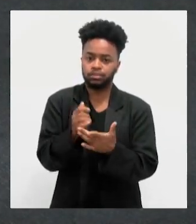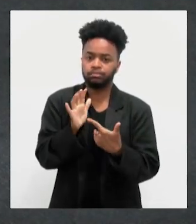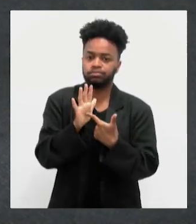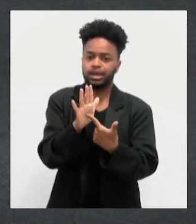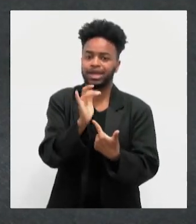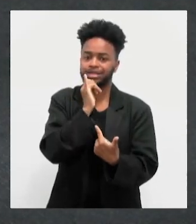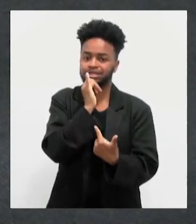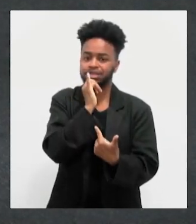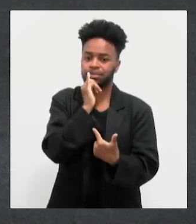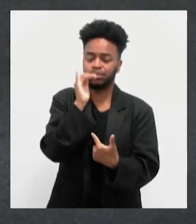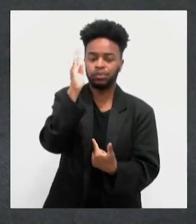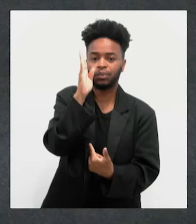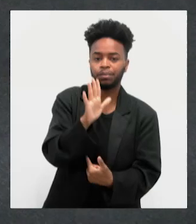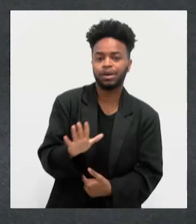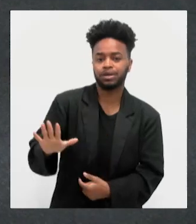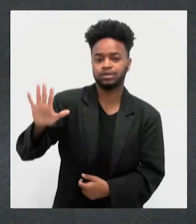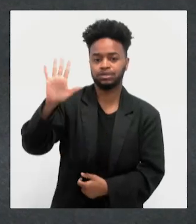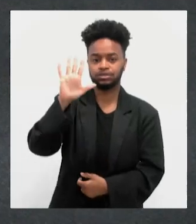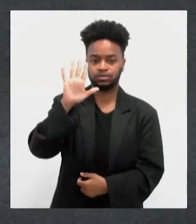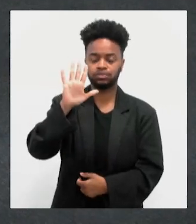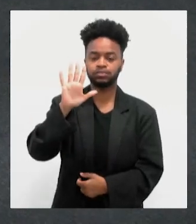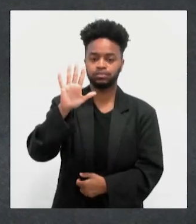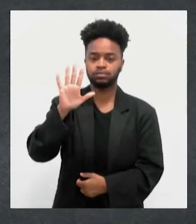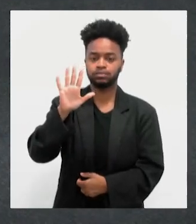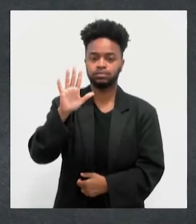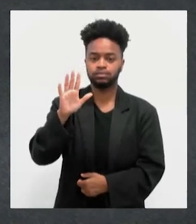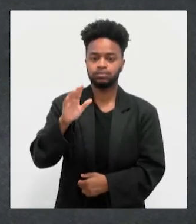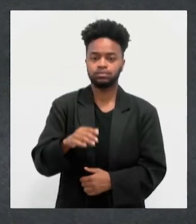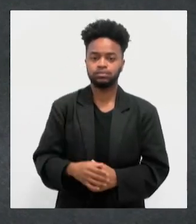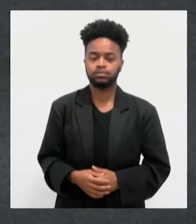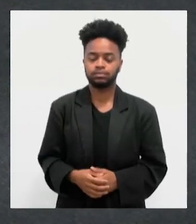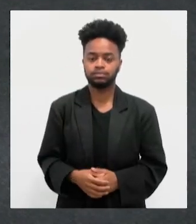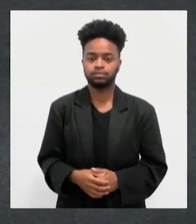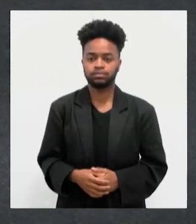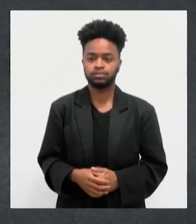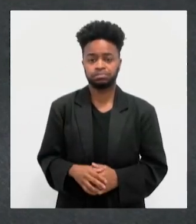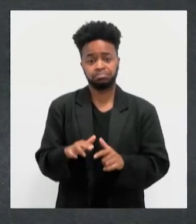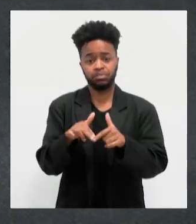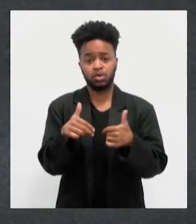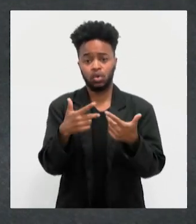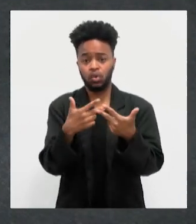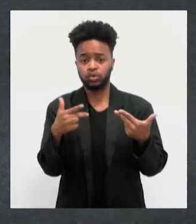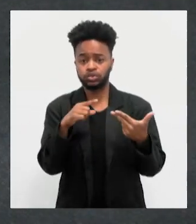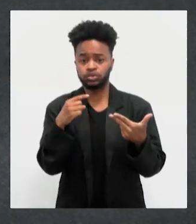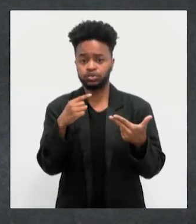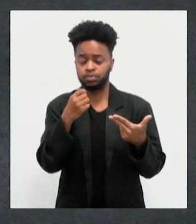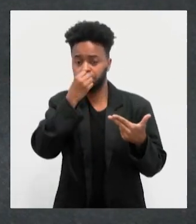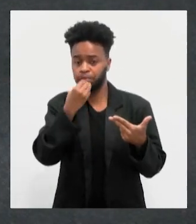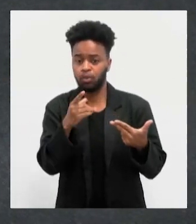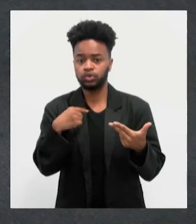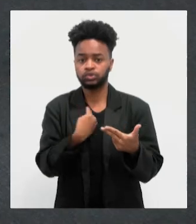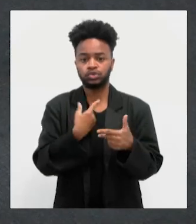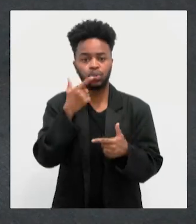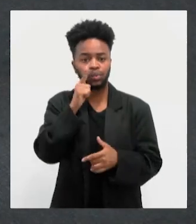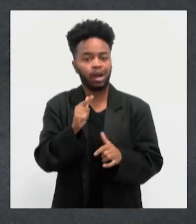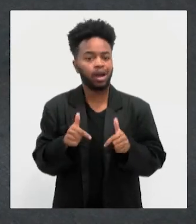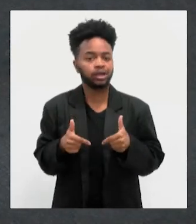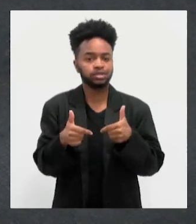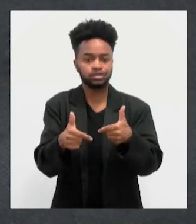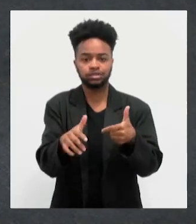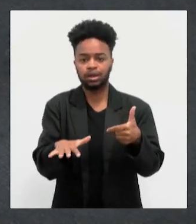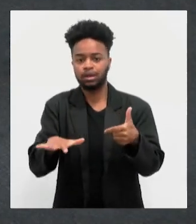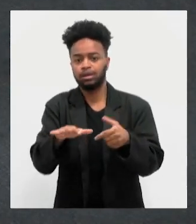nível nacional, não é, para as coisas boas que nós podemos fazer, tanto nessa área